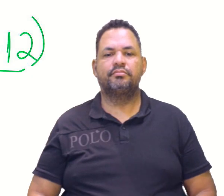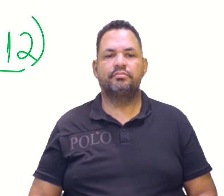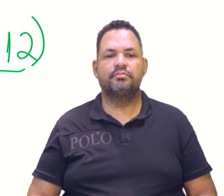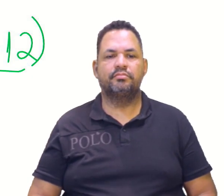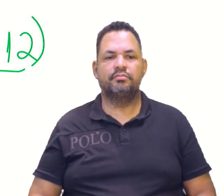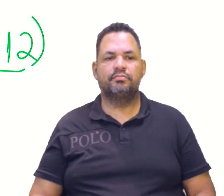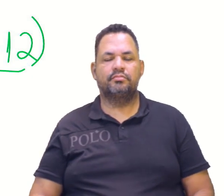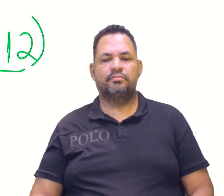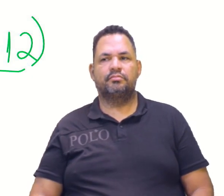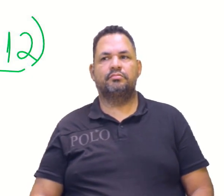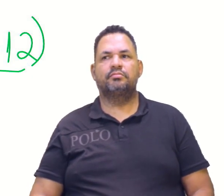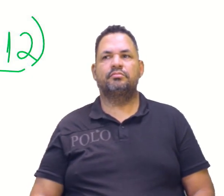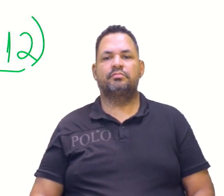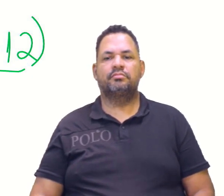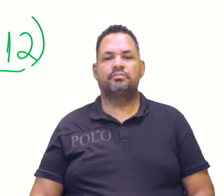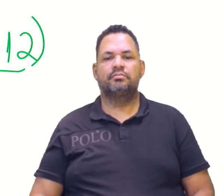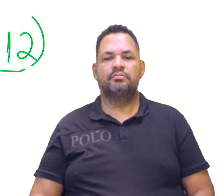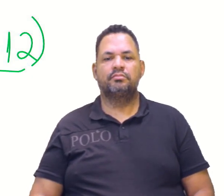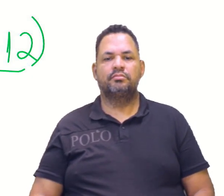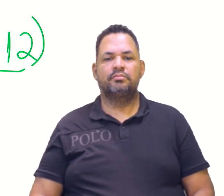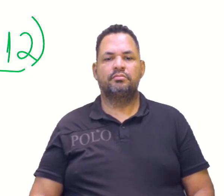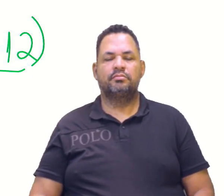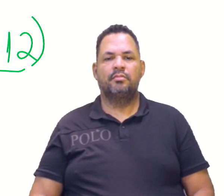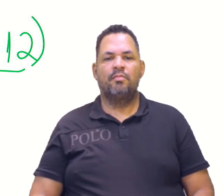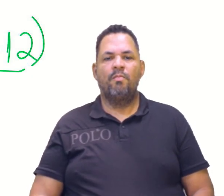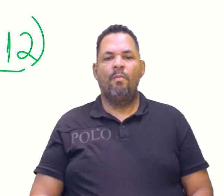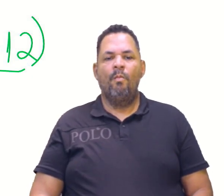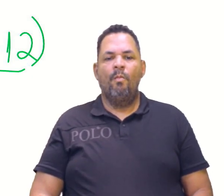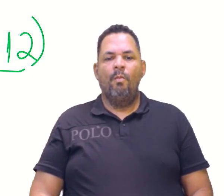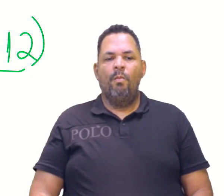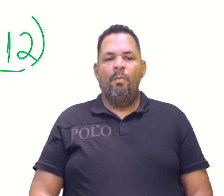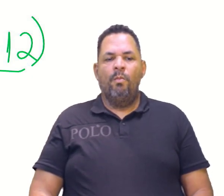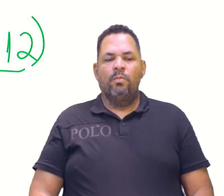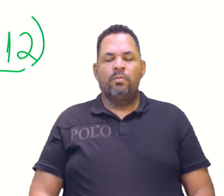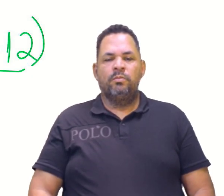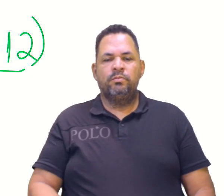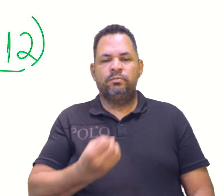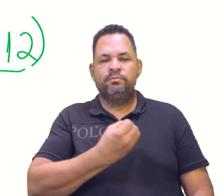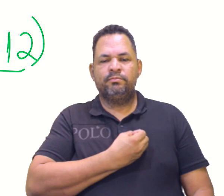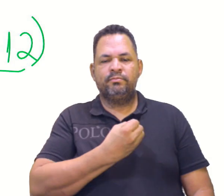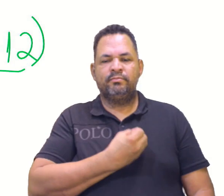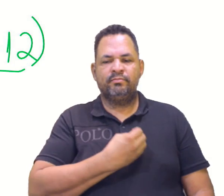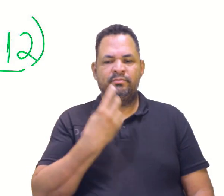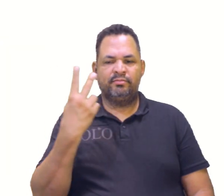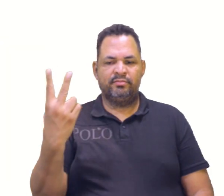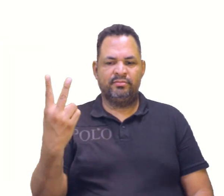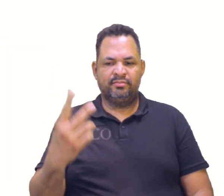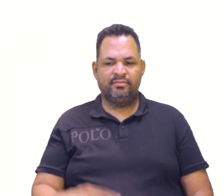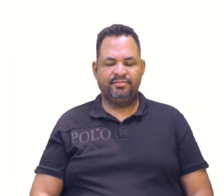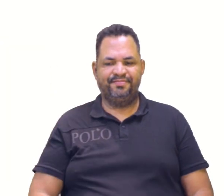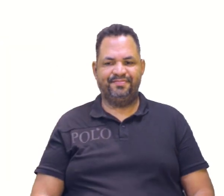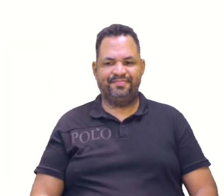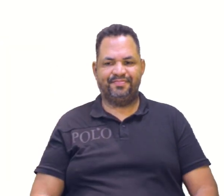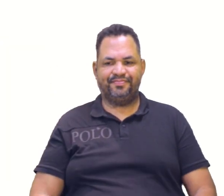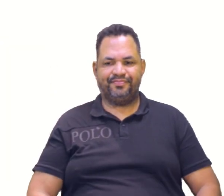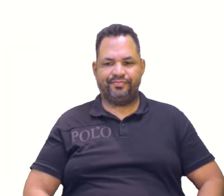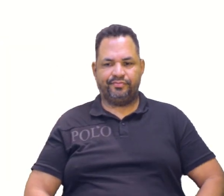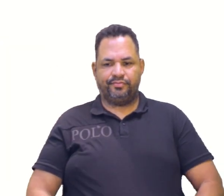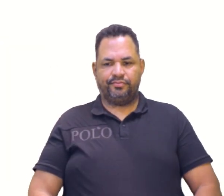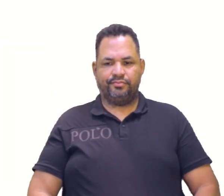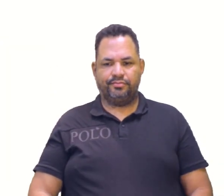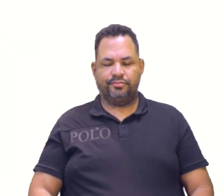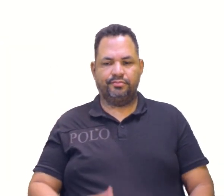os pontos estão alinhados. Vamos de questão número 2? Vamos.